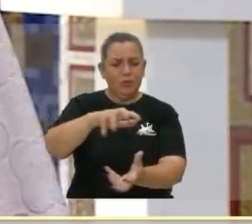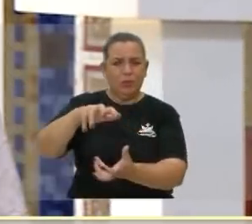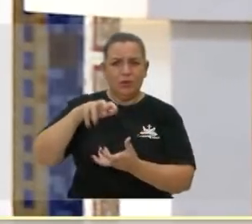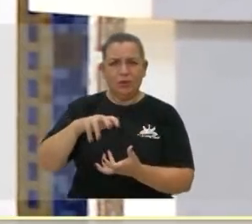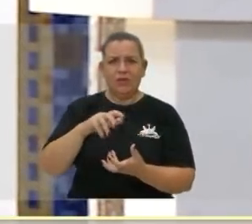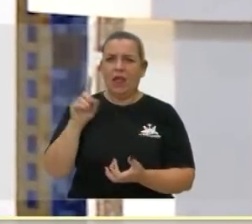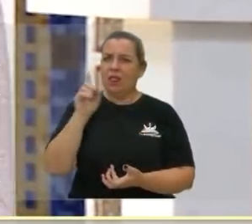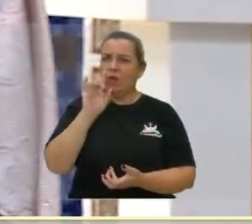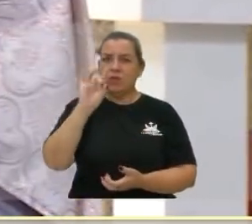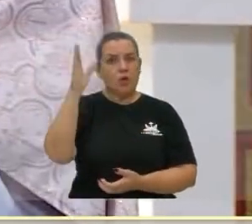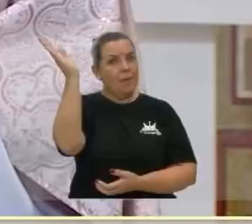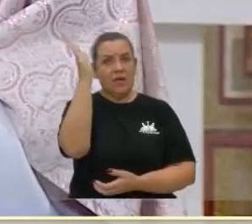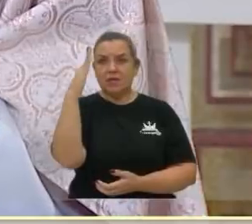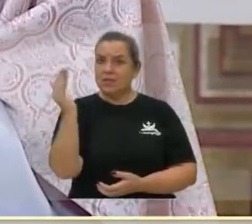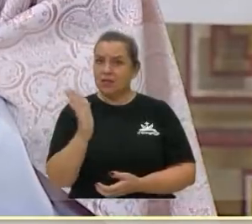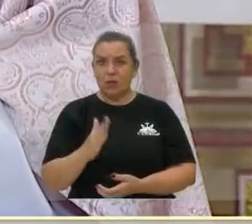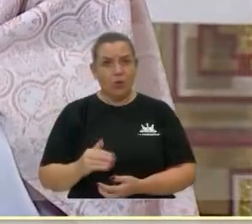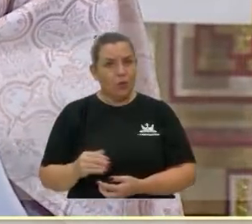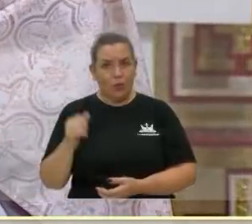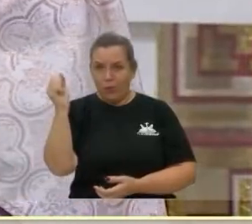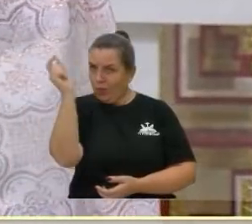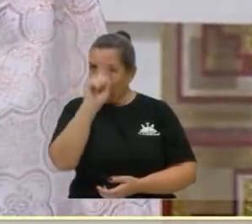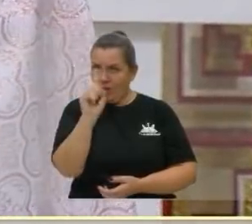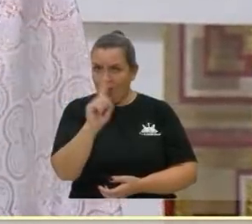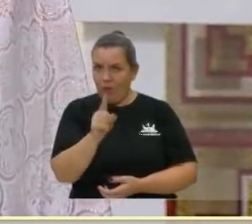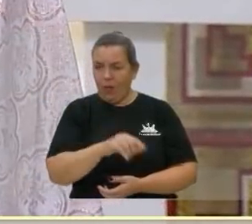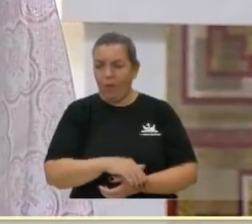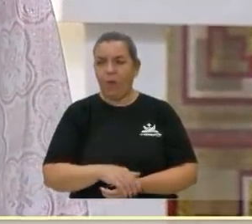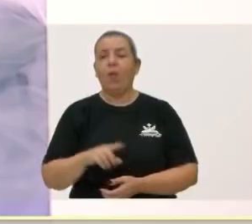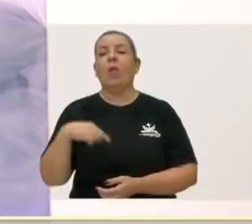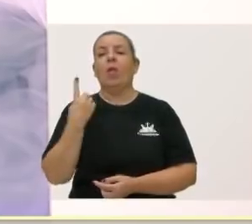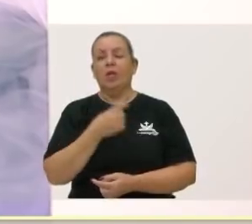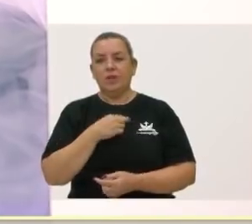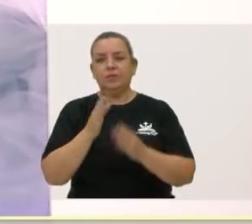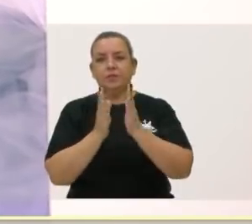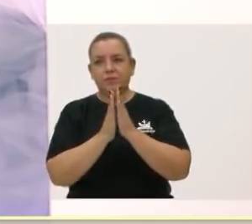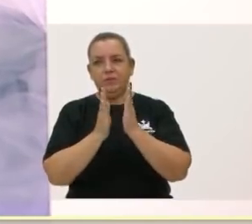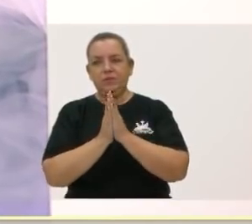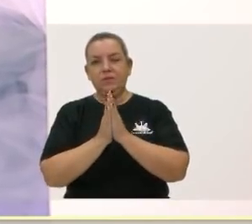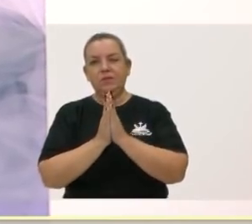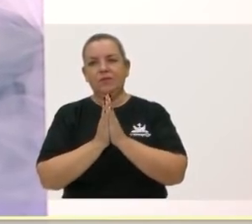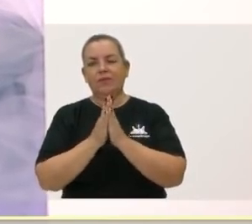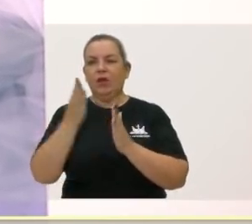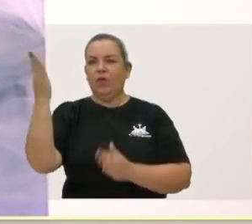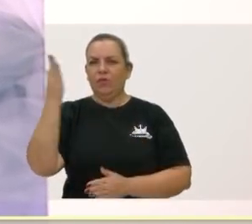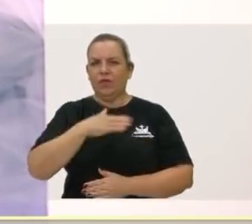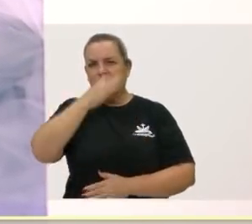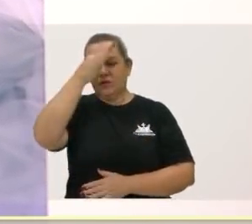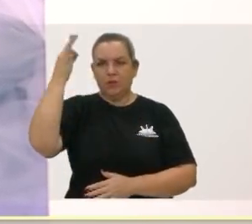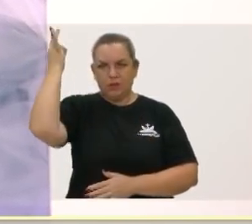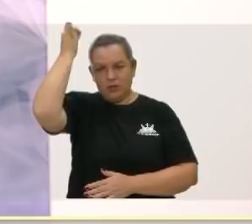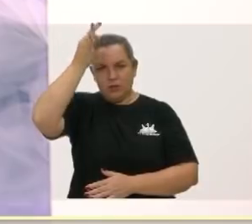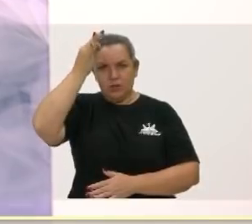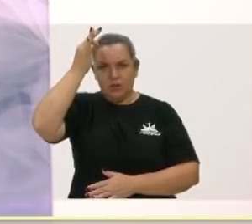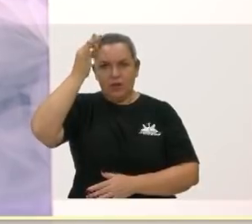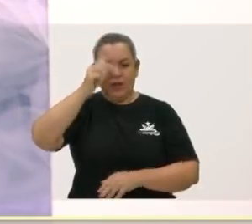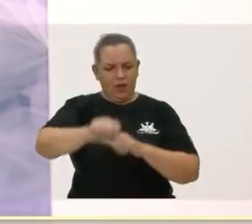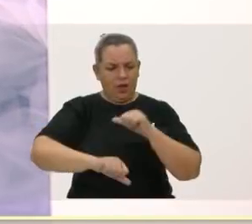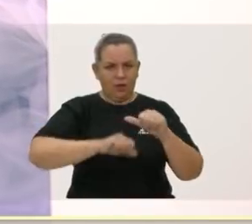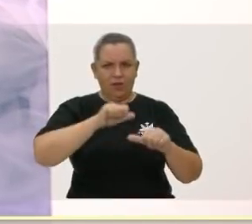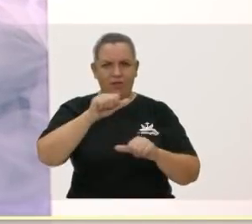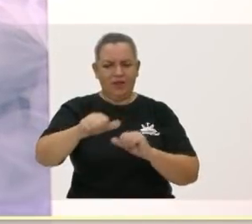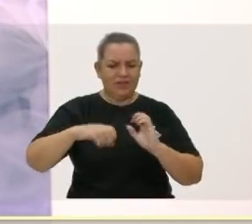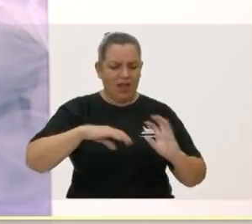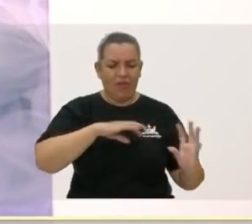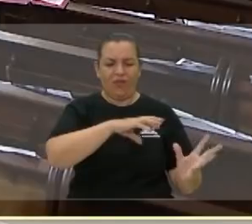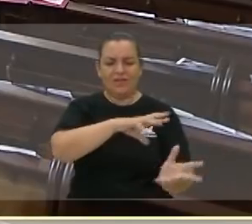é só do Brasil. Quando, como nós rezamos, vinde Espírito Santo e renovareis